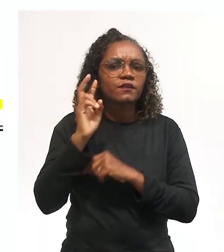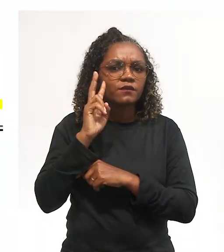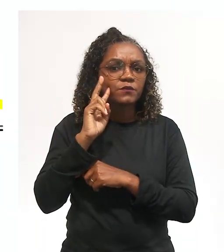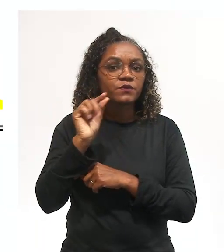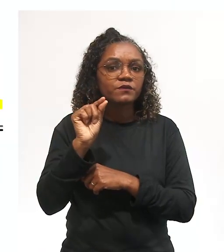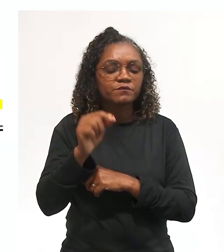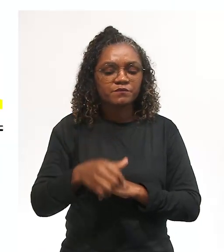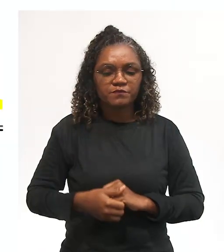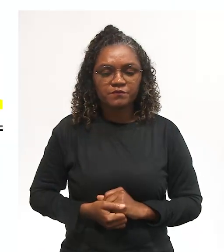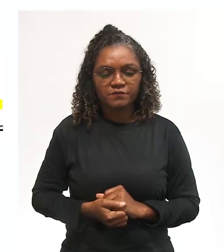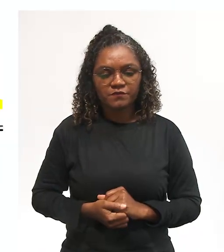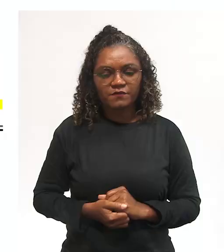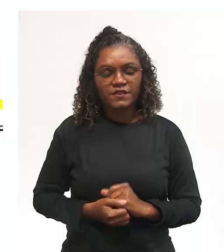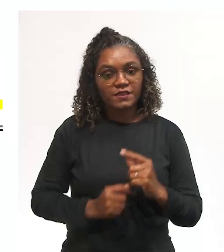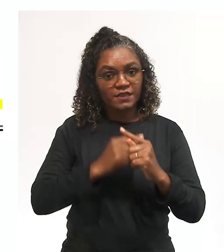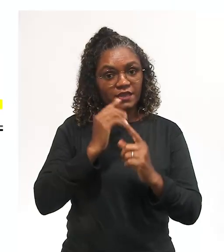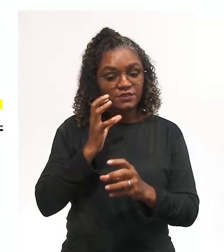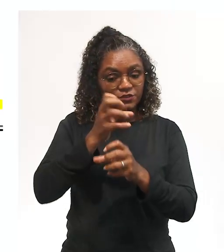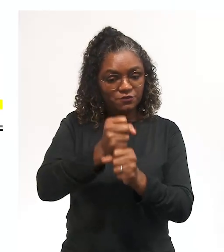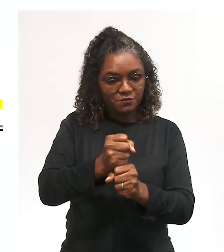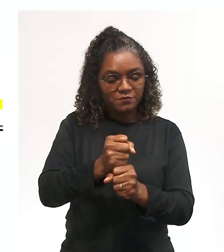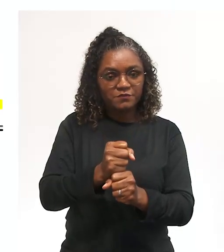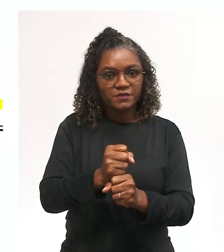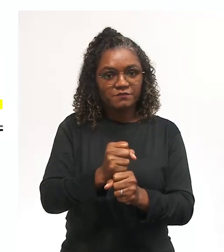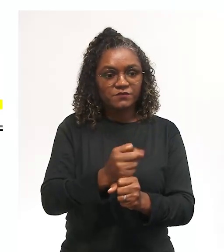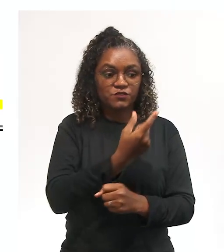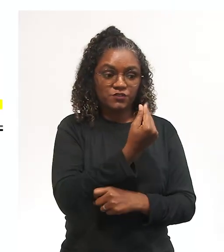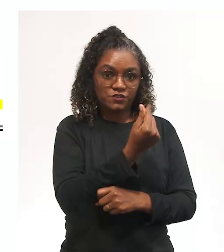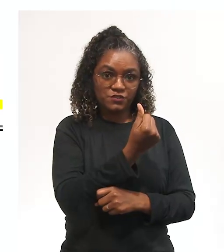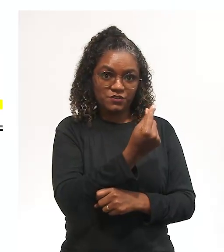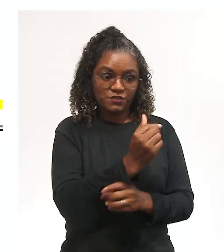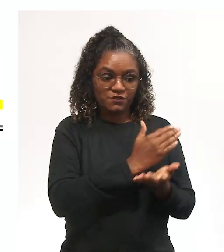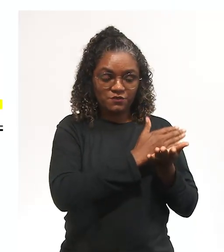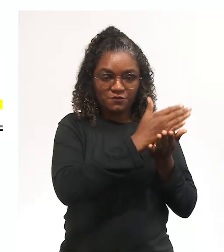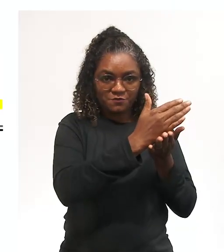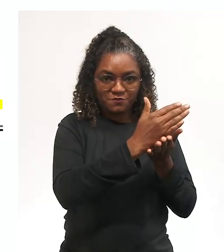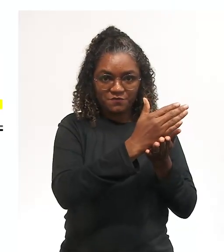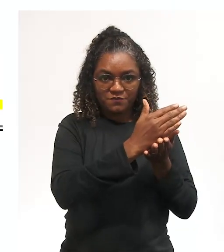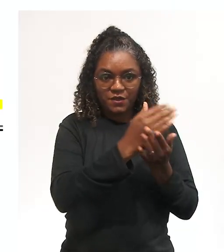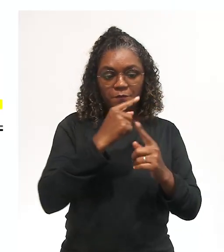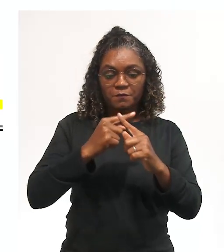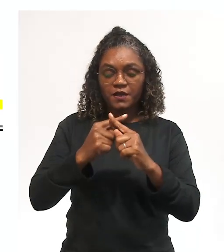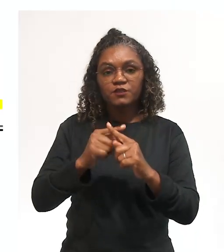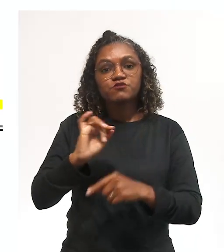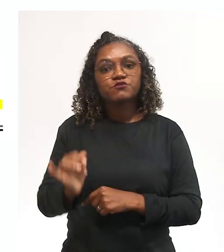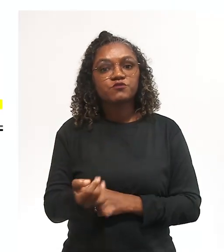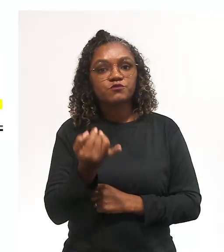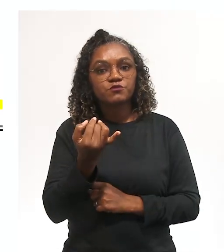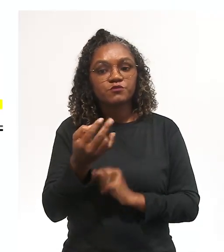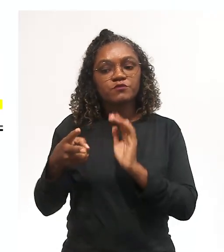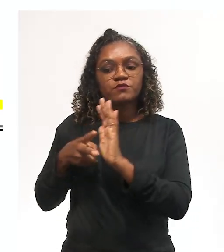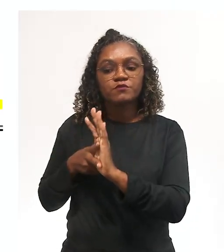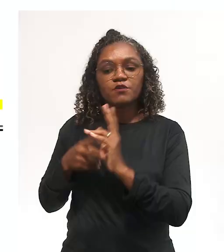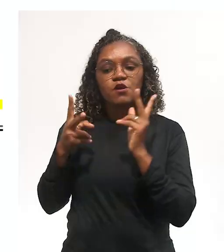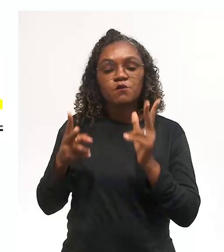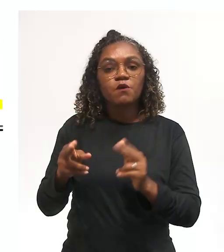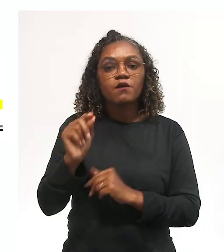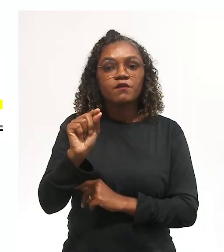calcular o montante é a soma do capital mais os juros. Essa soma vai dar